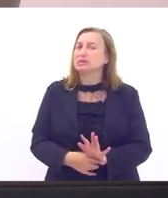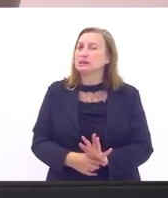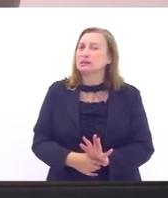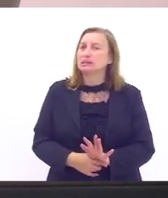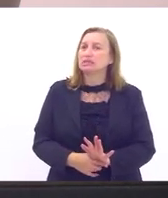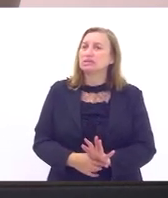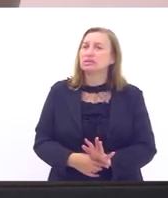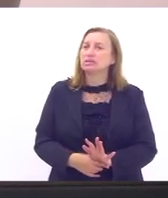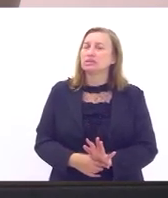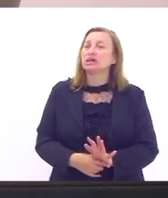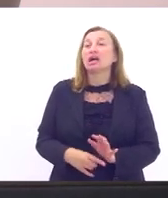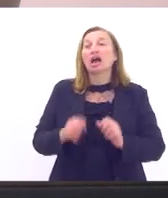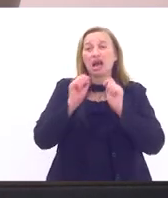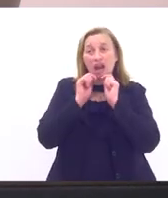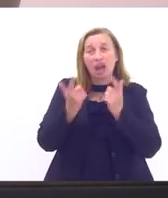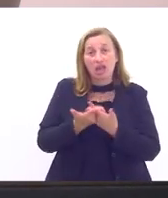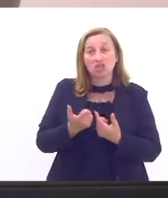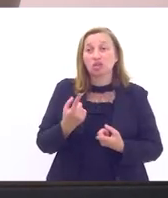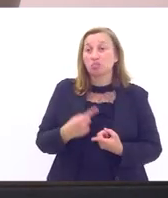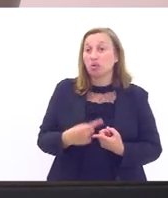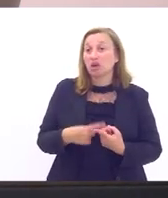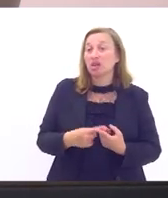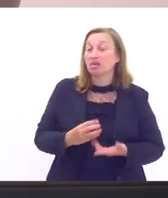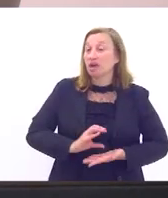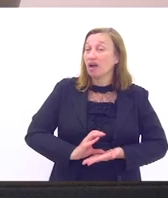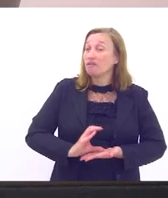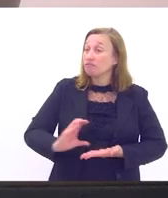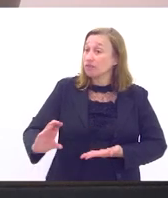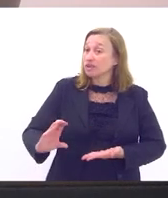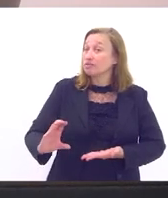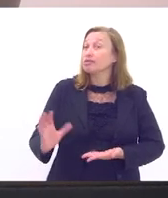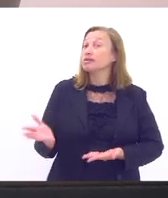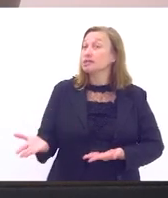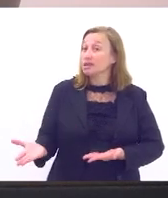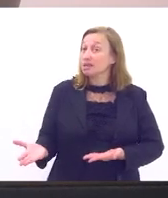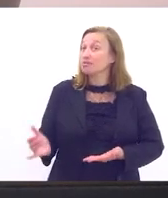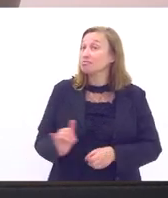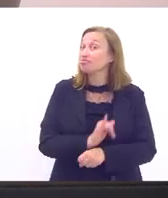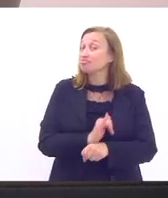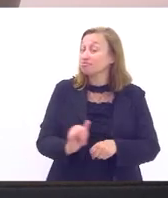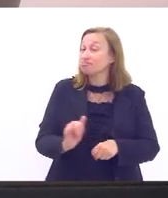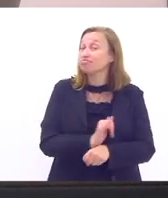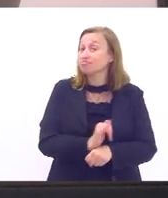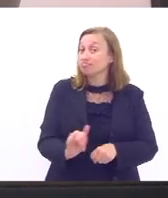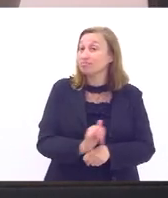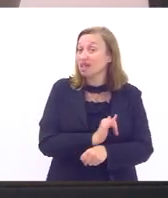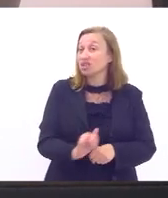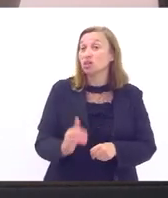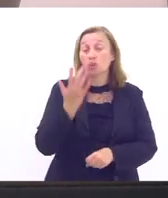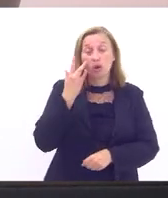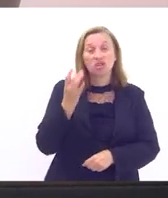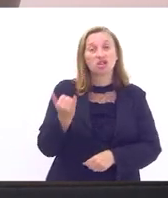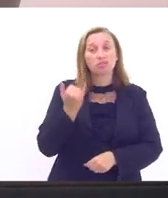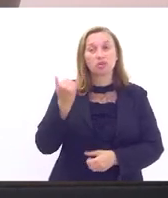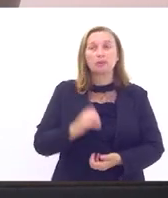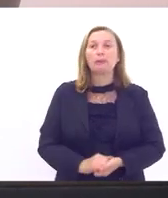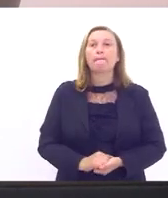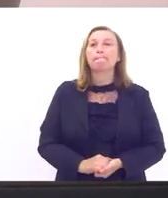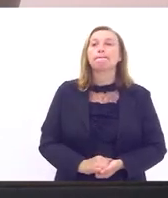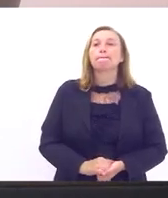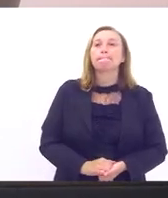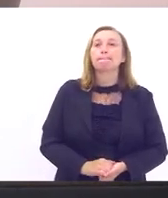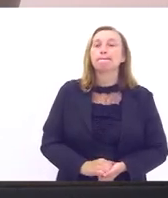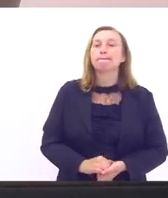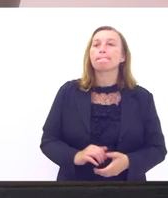da Assembleia Legislativa do Estado do Rio de Janeiro, até porque está financiando essa estratégia, eu acho que é necessário. Quais